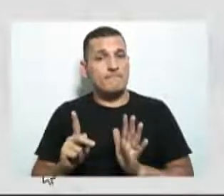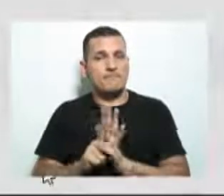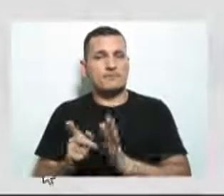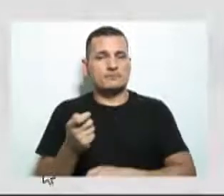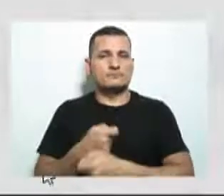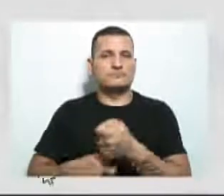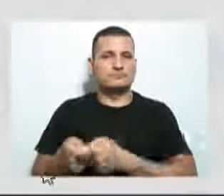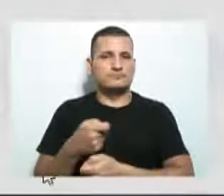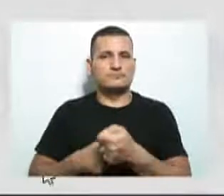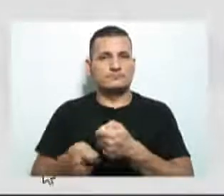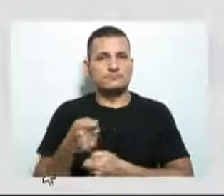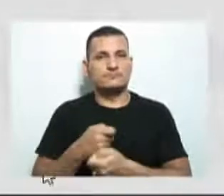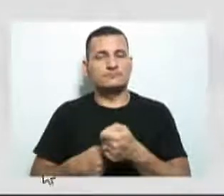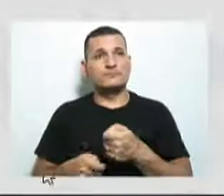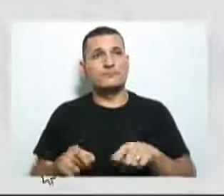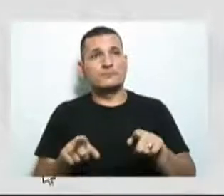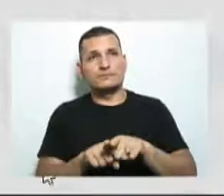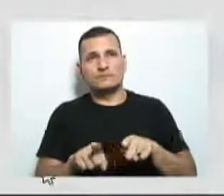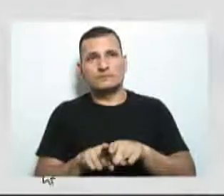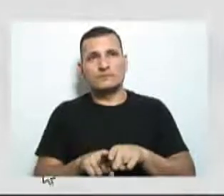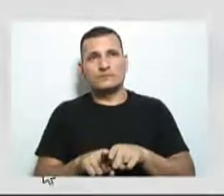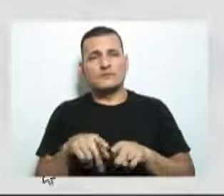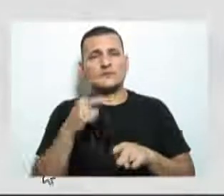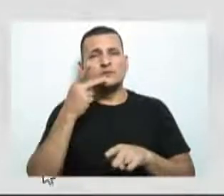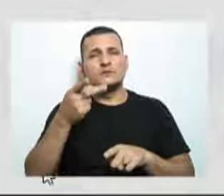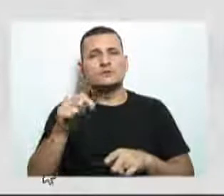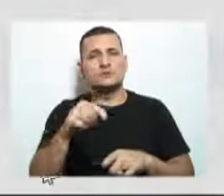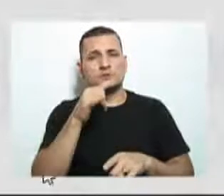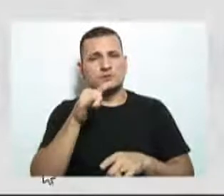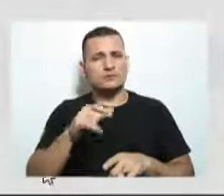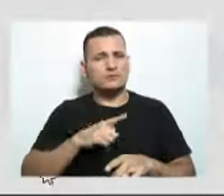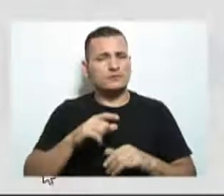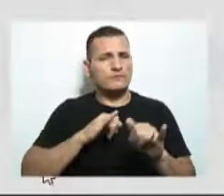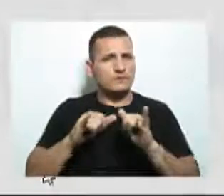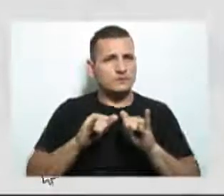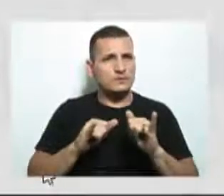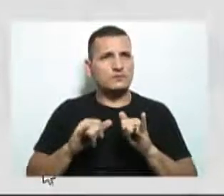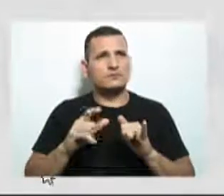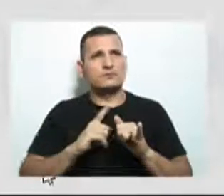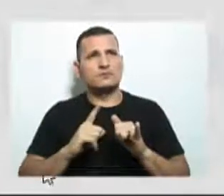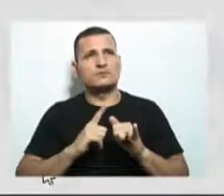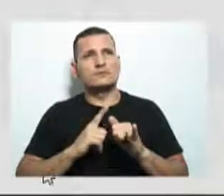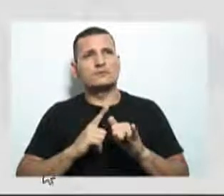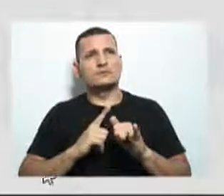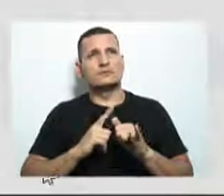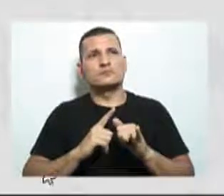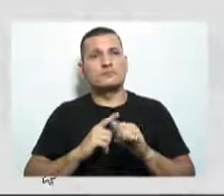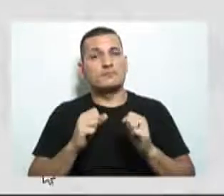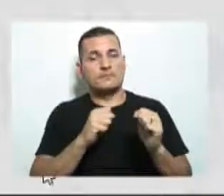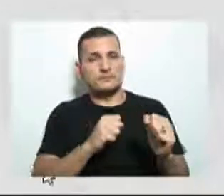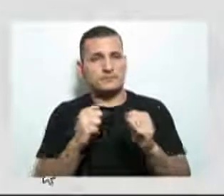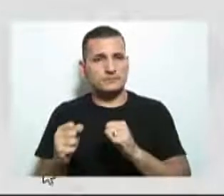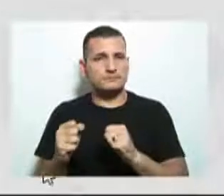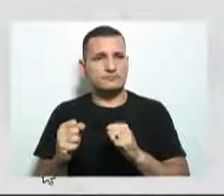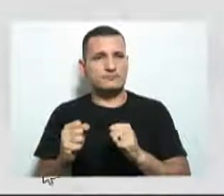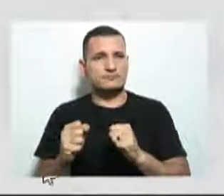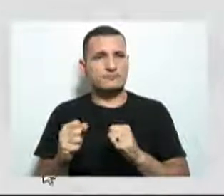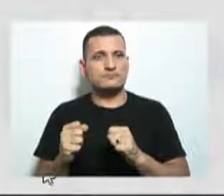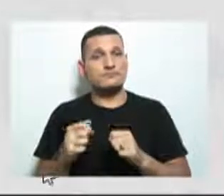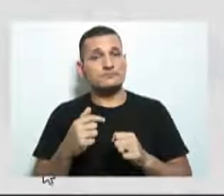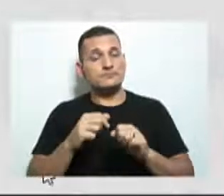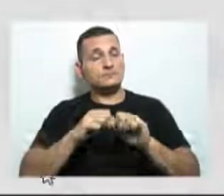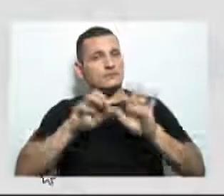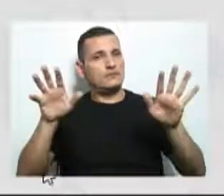negociar. Logo também, se pode dizer que quem tem informação também tem essa coisinha chamada o quê? Poder. Então deixo claro